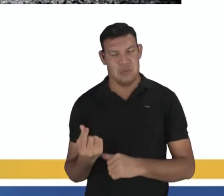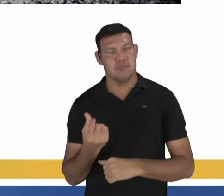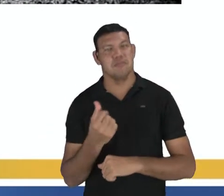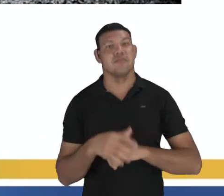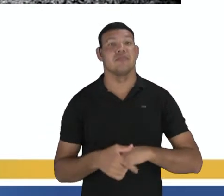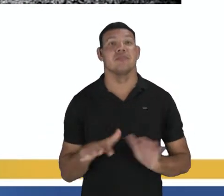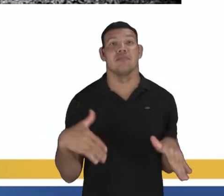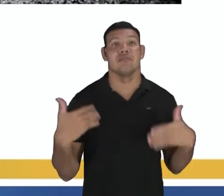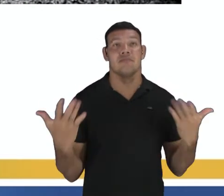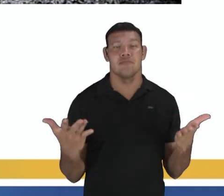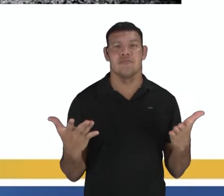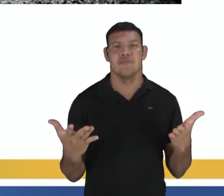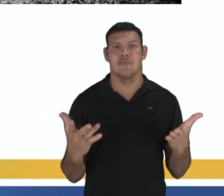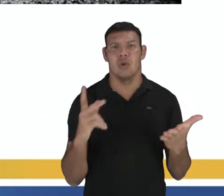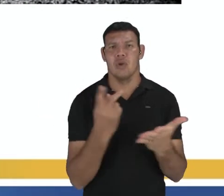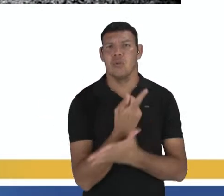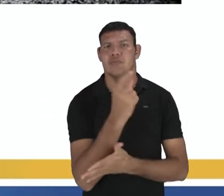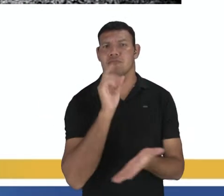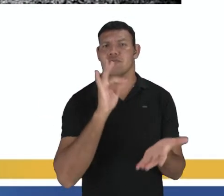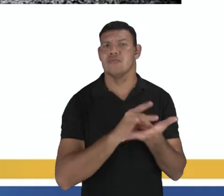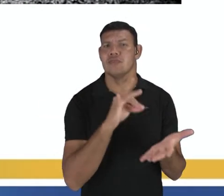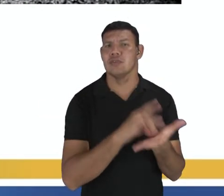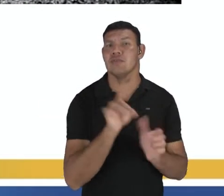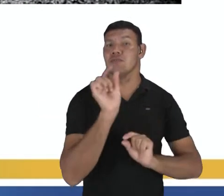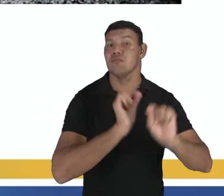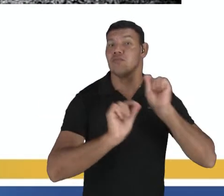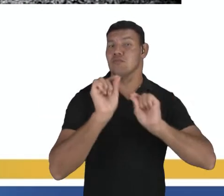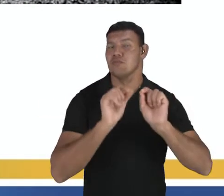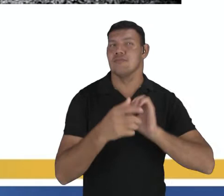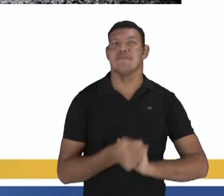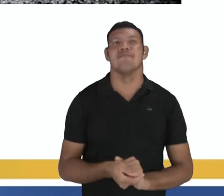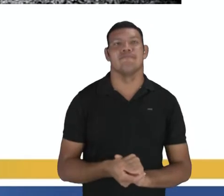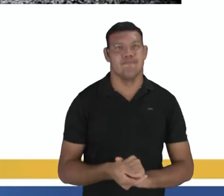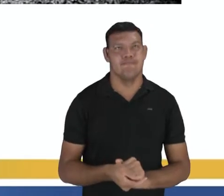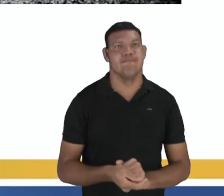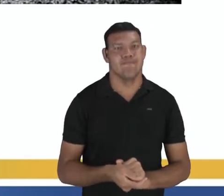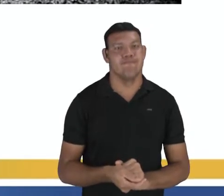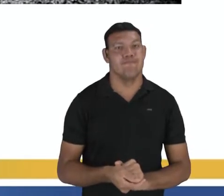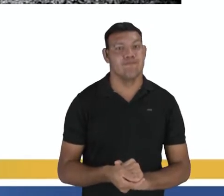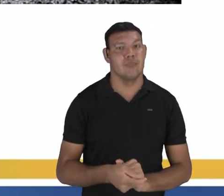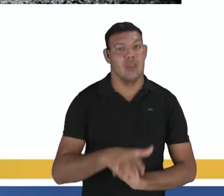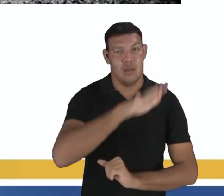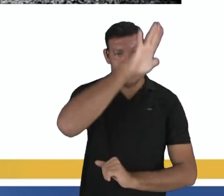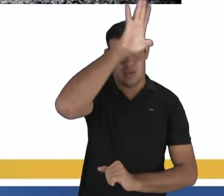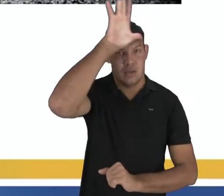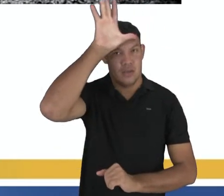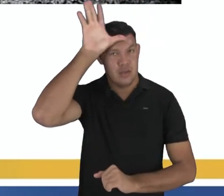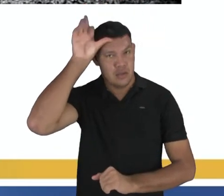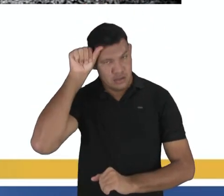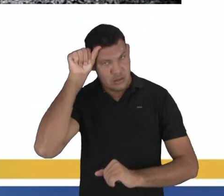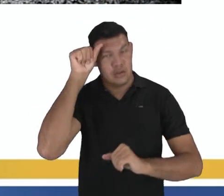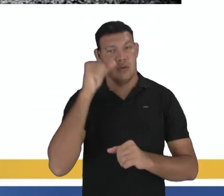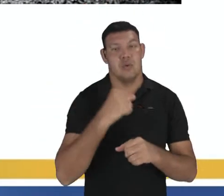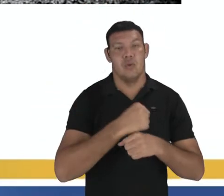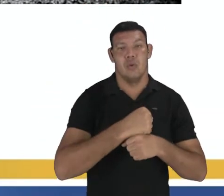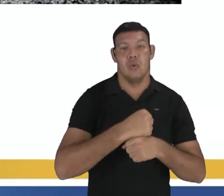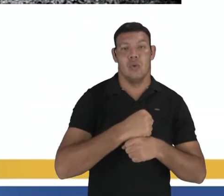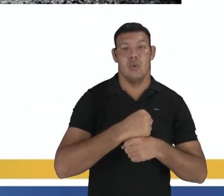aí, pessoal, o que acontece de fato, né? Ocorreram na região central da Amazônia, né, entre os anos